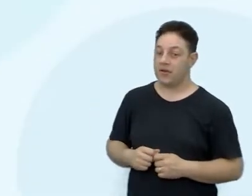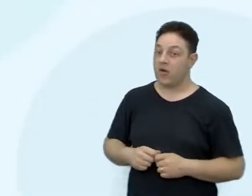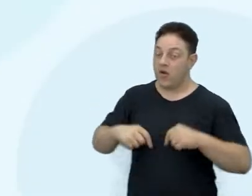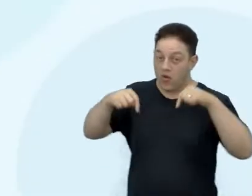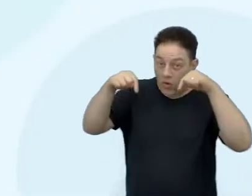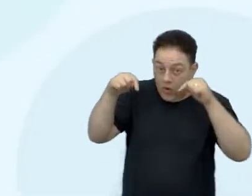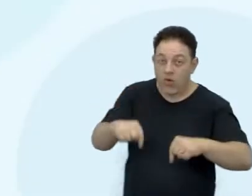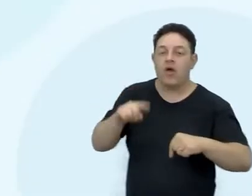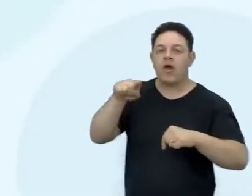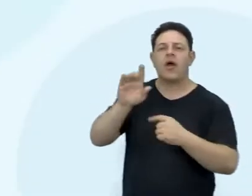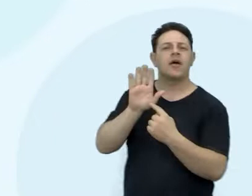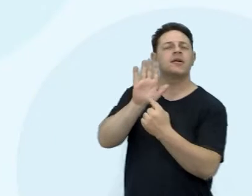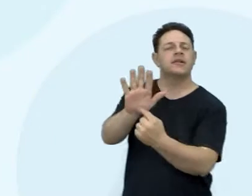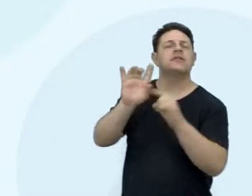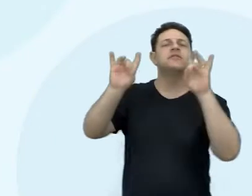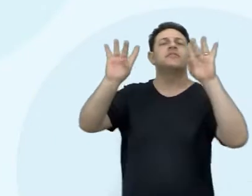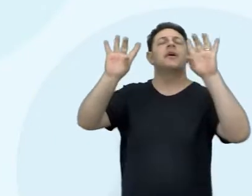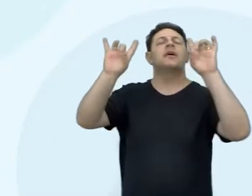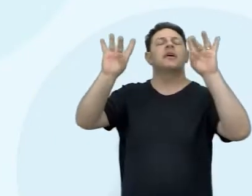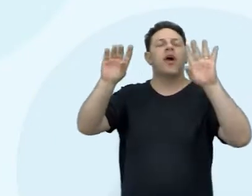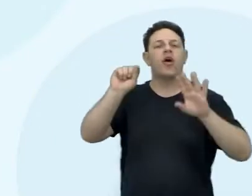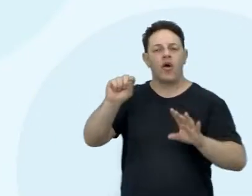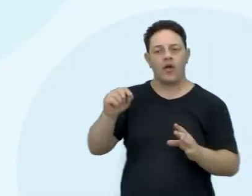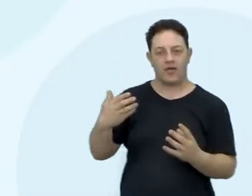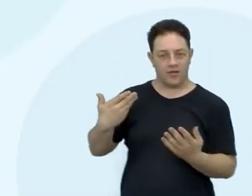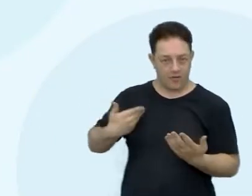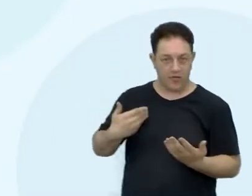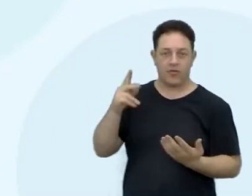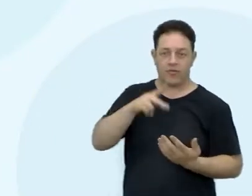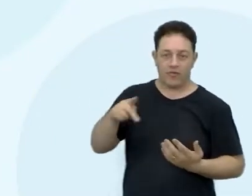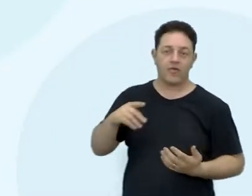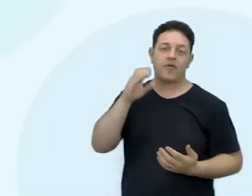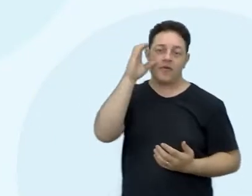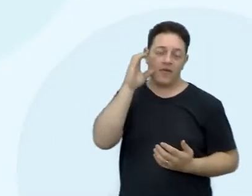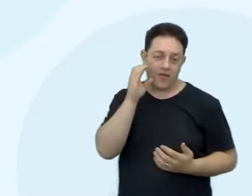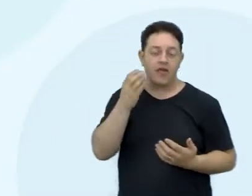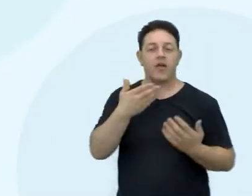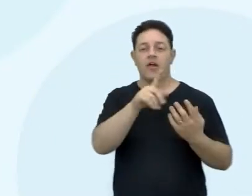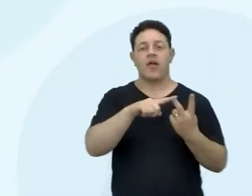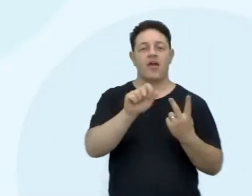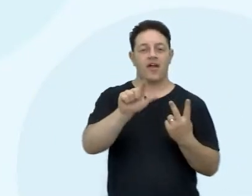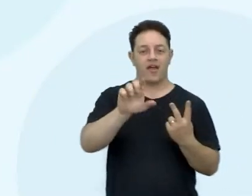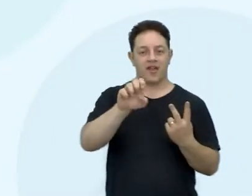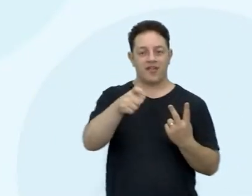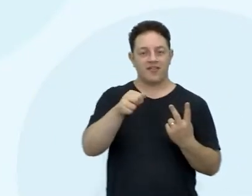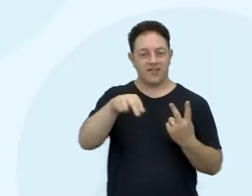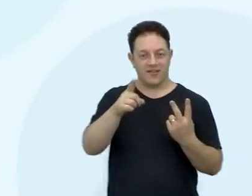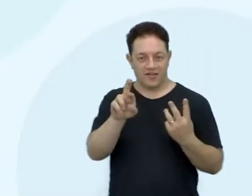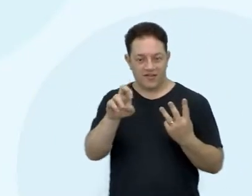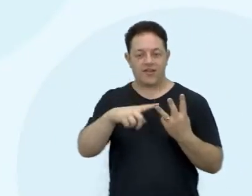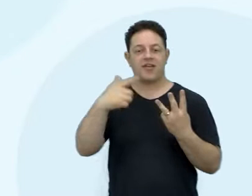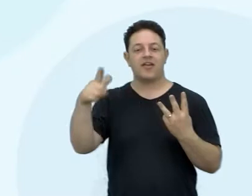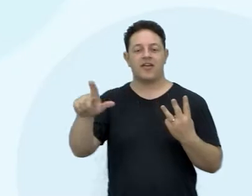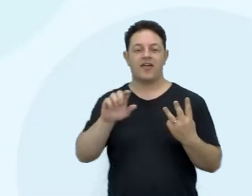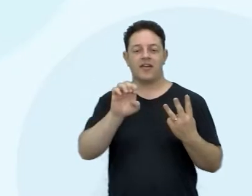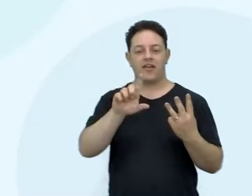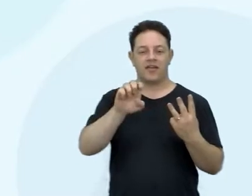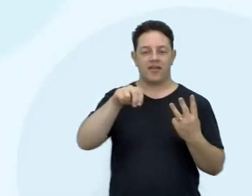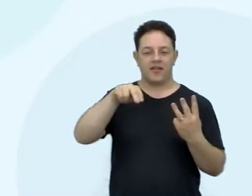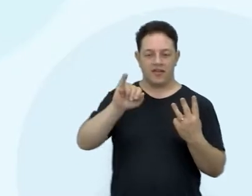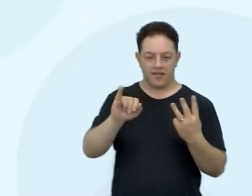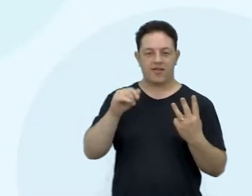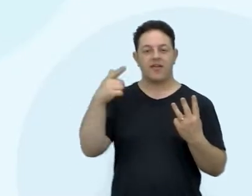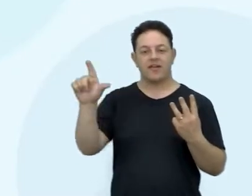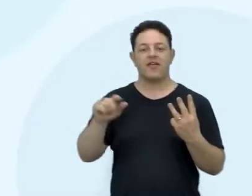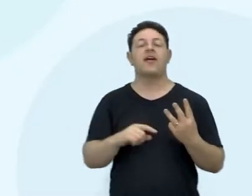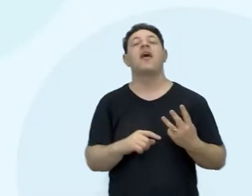Hoje é a apresentação especial aqui, eu, professor Magno, professor Alexandre e Eveline, unidade curricular